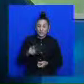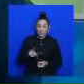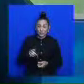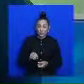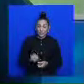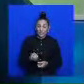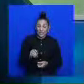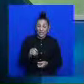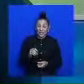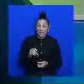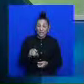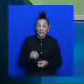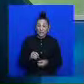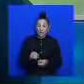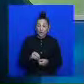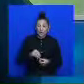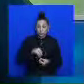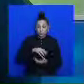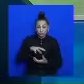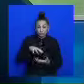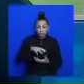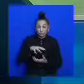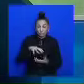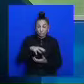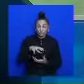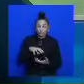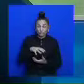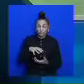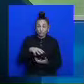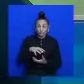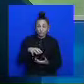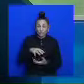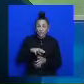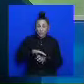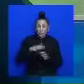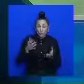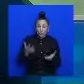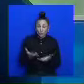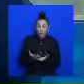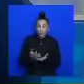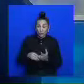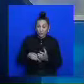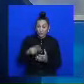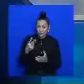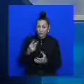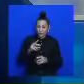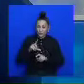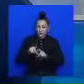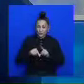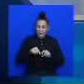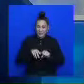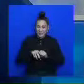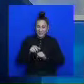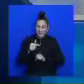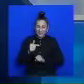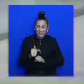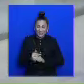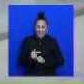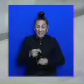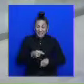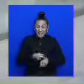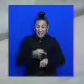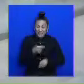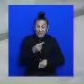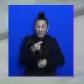Novamente as 10 bolas numeradas de 0 a 9 girando, sendo embaralhadas dentro do nosso segundo globo, o globo do Super 7. E